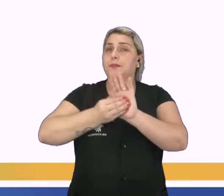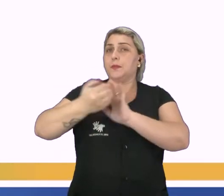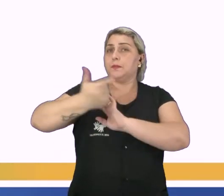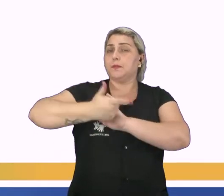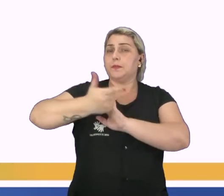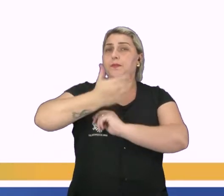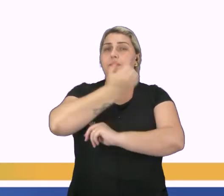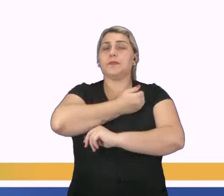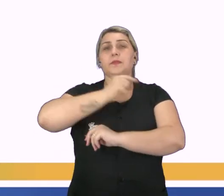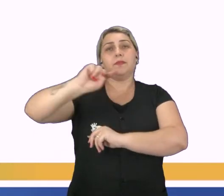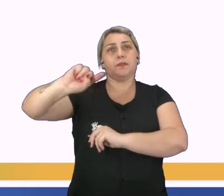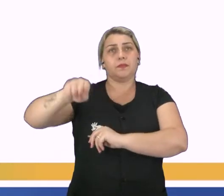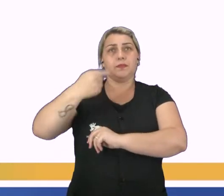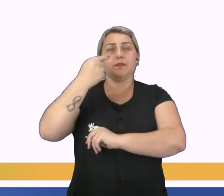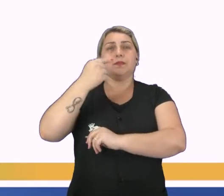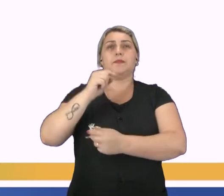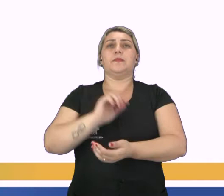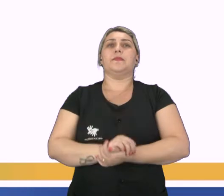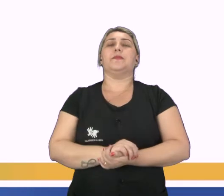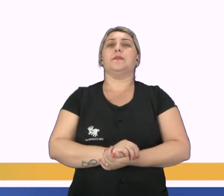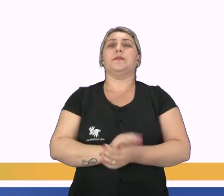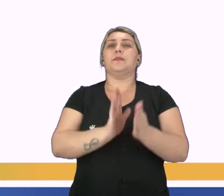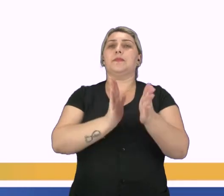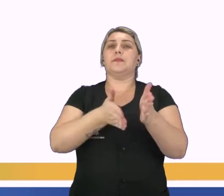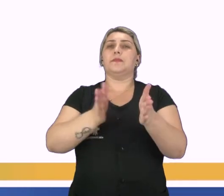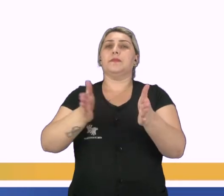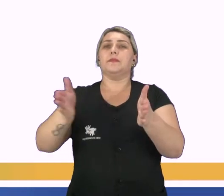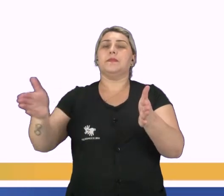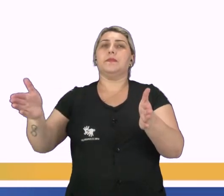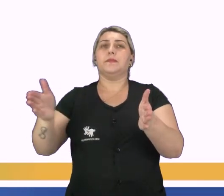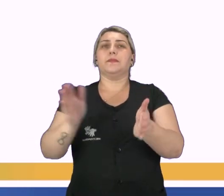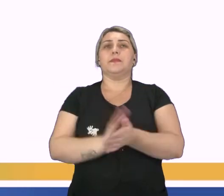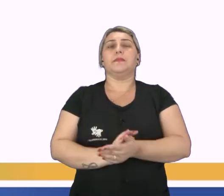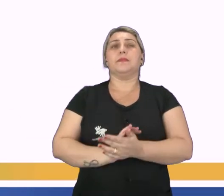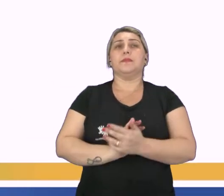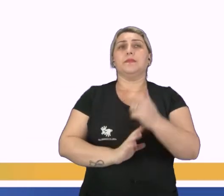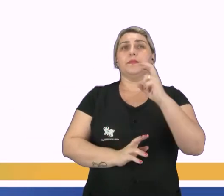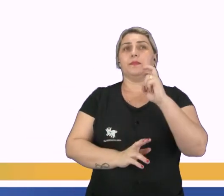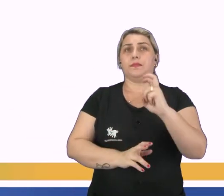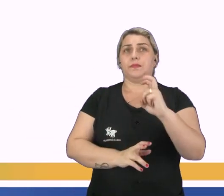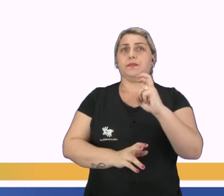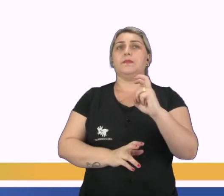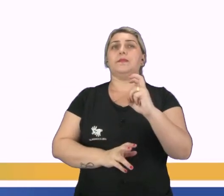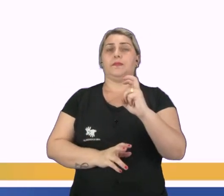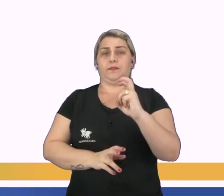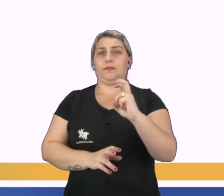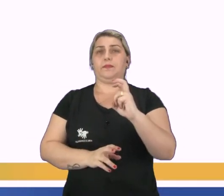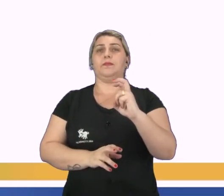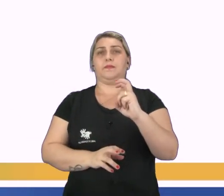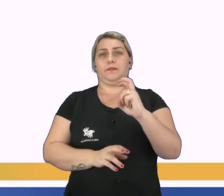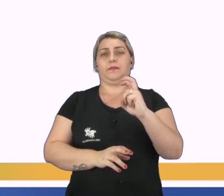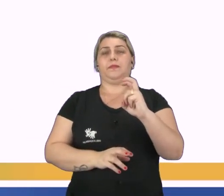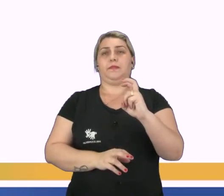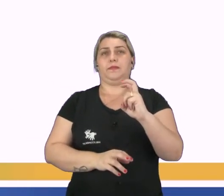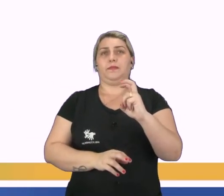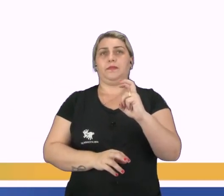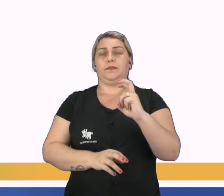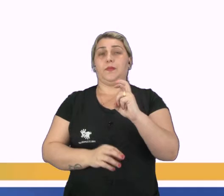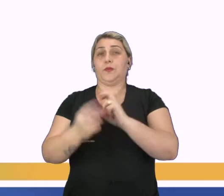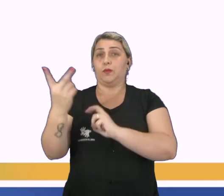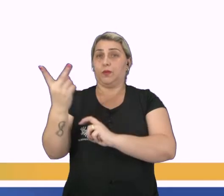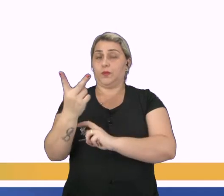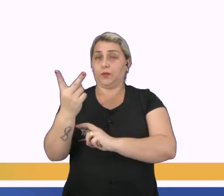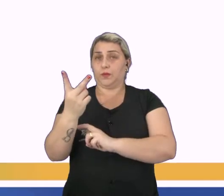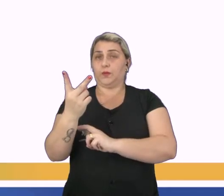E a vírgulazinha para separar as classes. Os 5 dezenas, né? 52. Então, nós temos